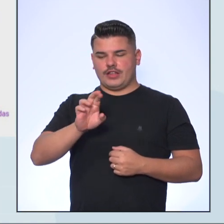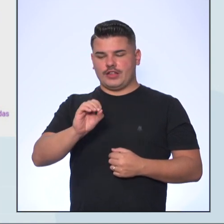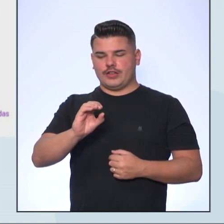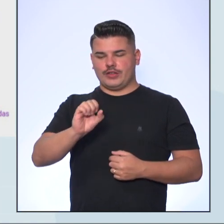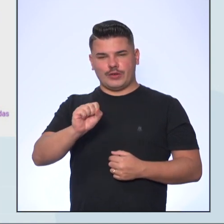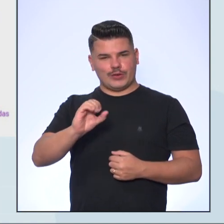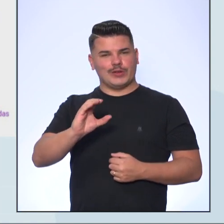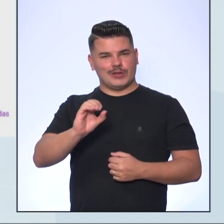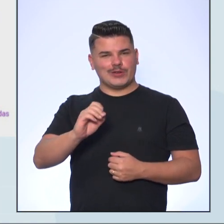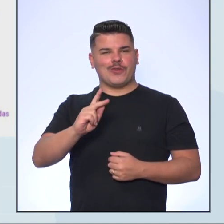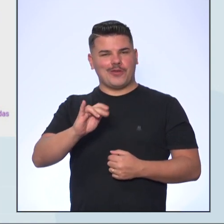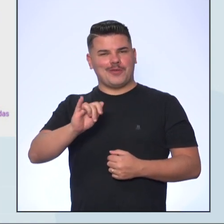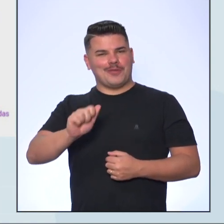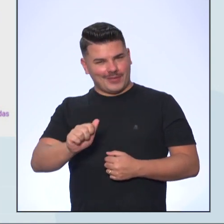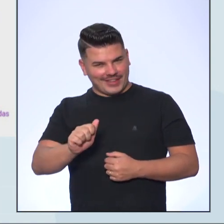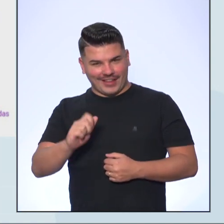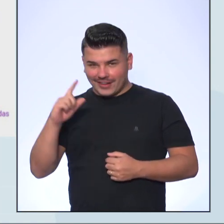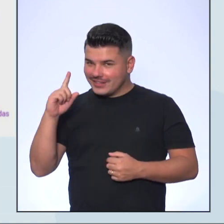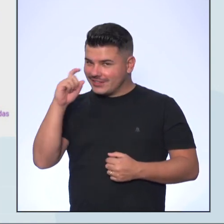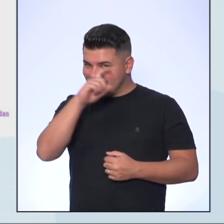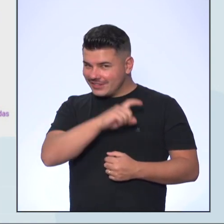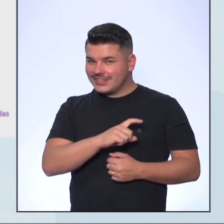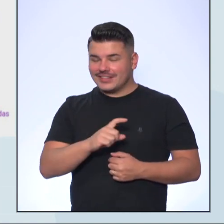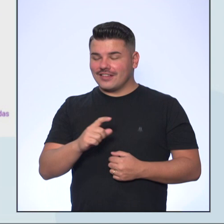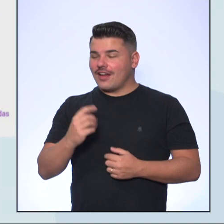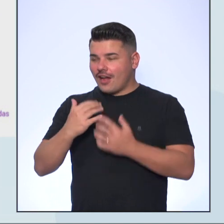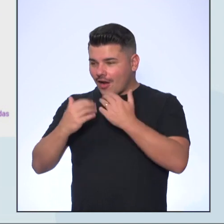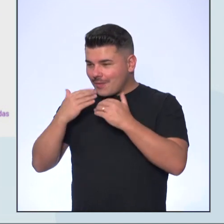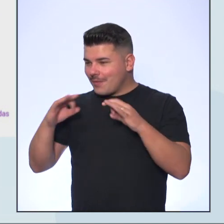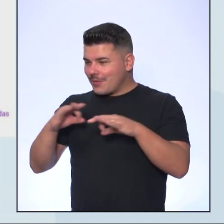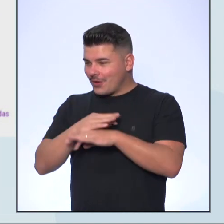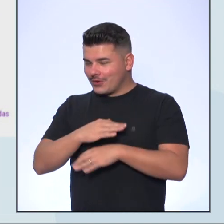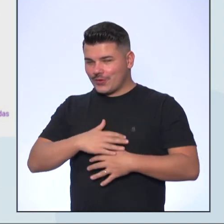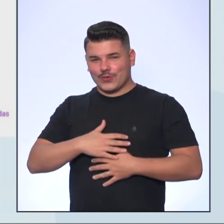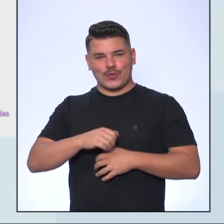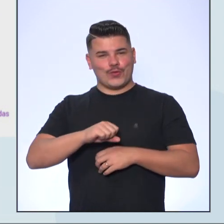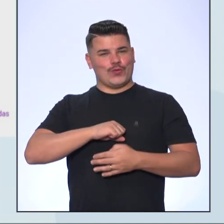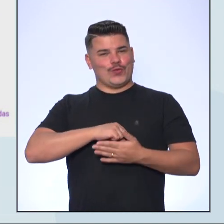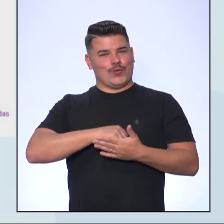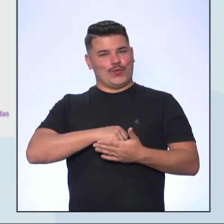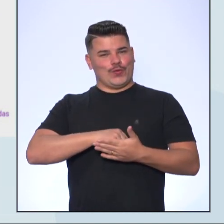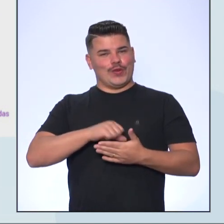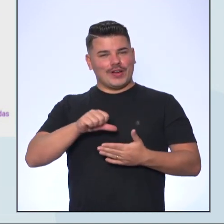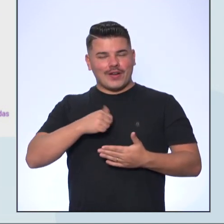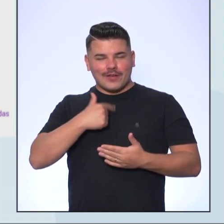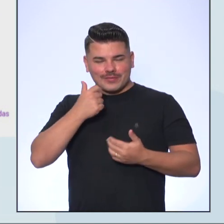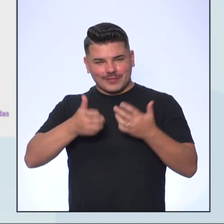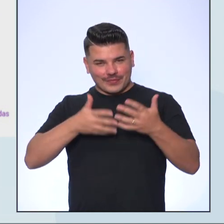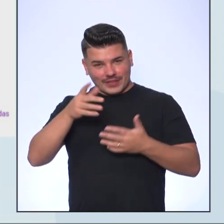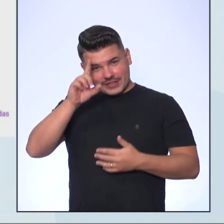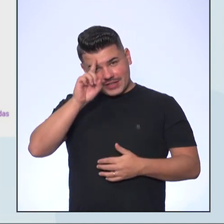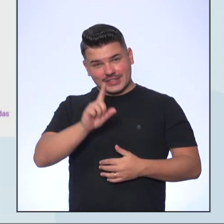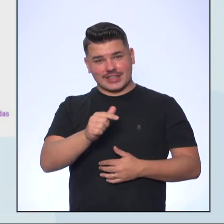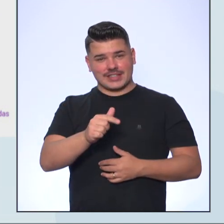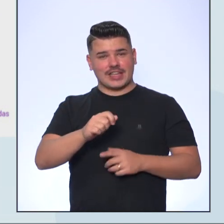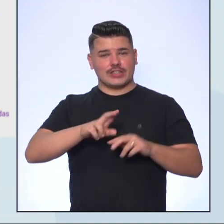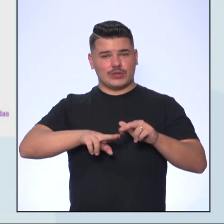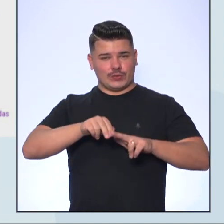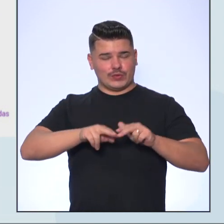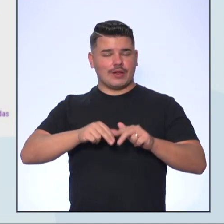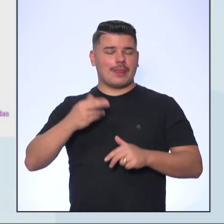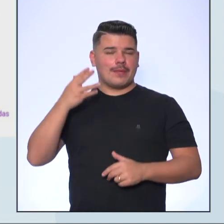Isso, o nomezinho, hein? Depois de almoçar, falar esse nome. Dia 17 de junho, dia da palestra, os grandes